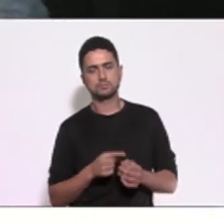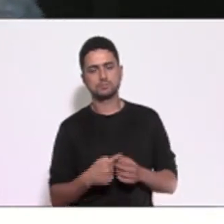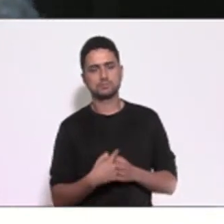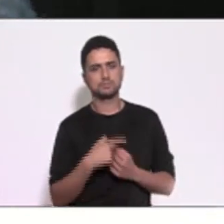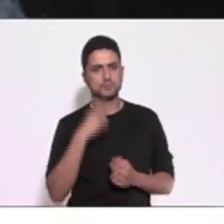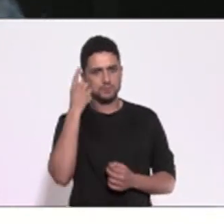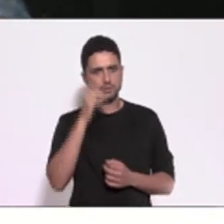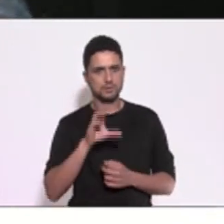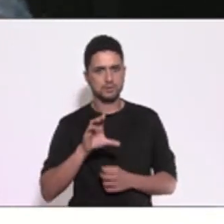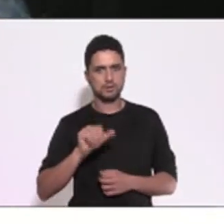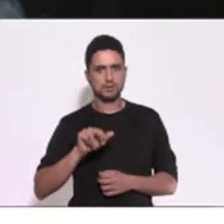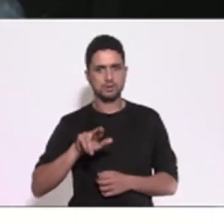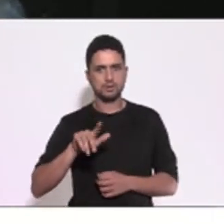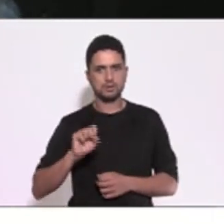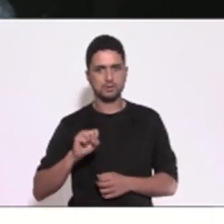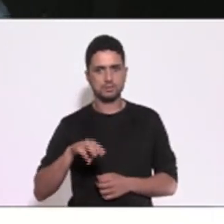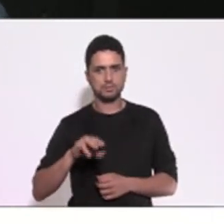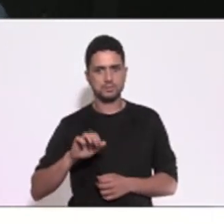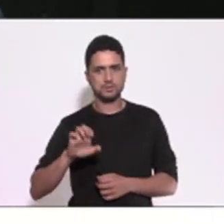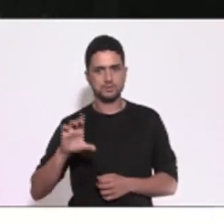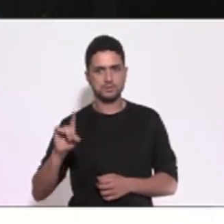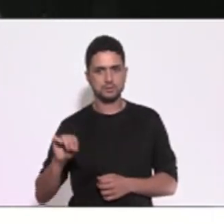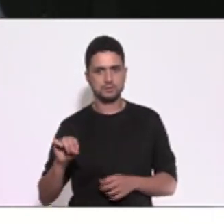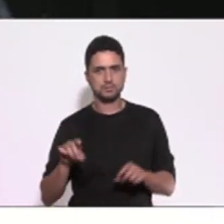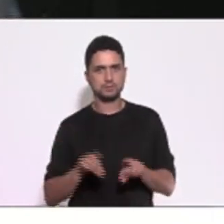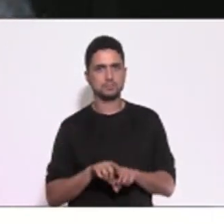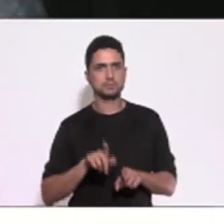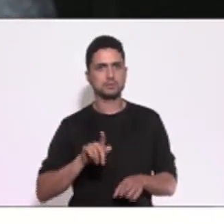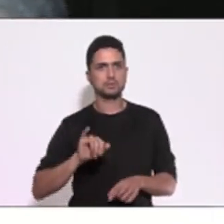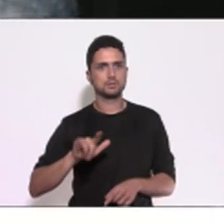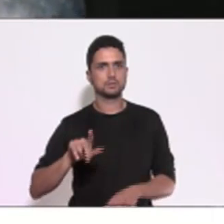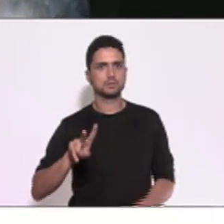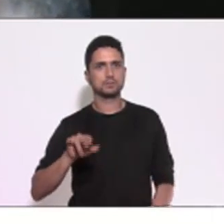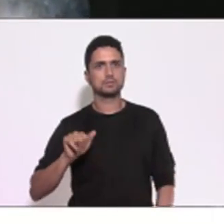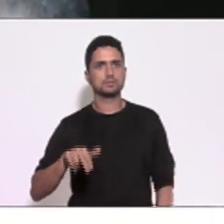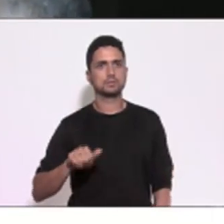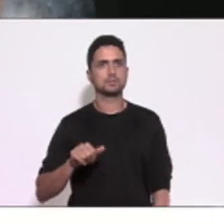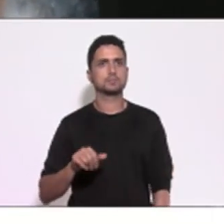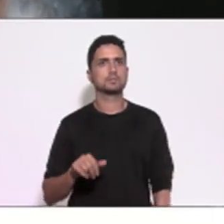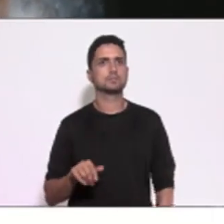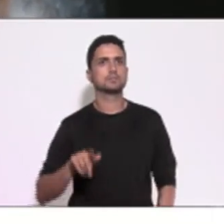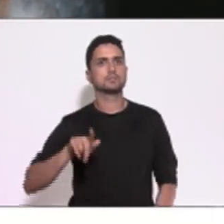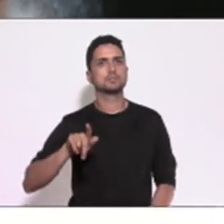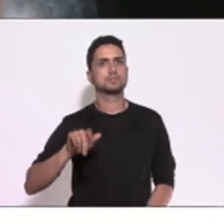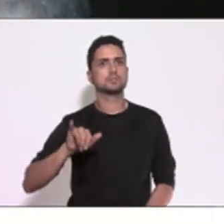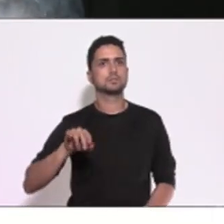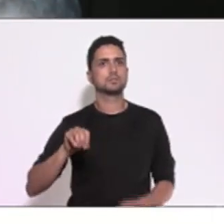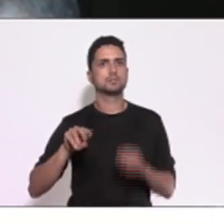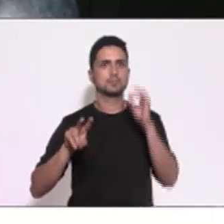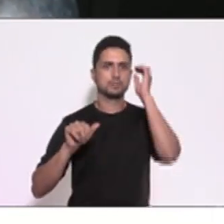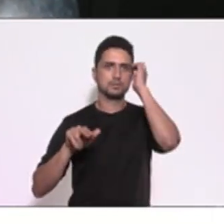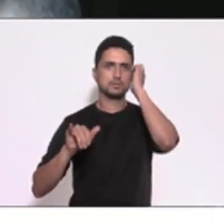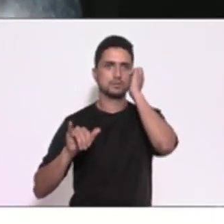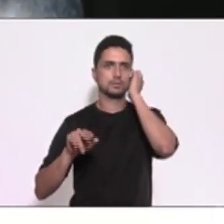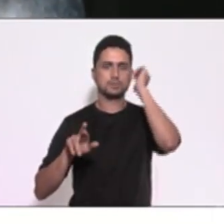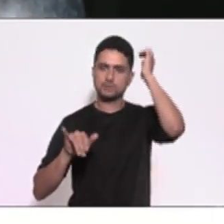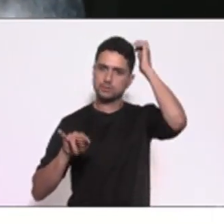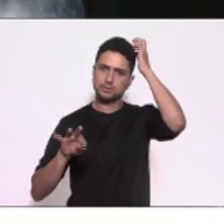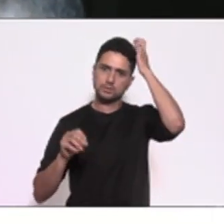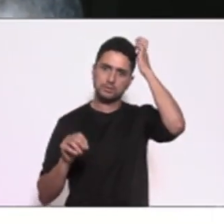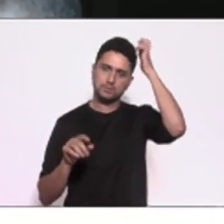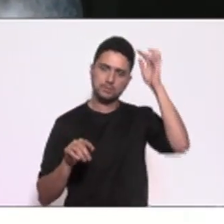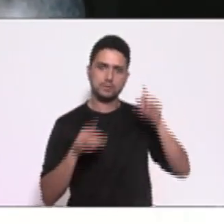Deputado Carlos Macedo, deputado Gil Viana. Gil Viana. Deputado Giovanni Ratinho. Deputada Mônica